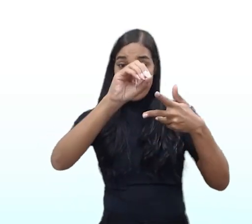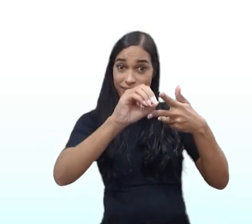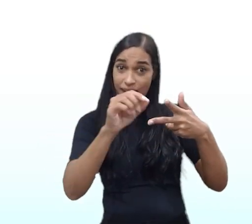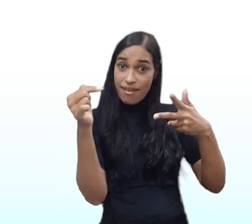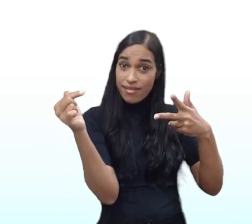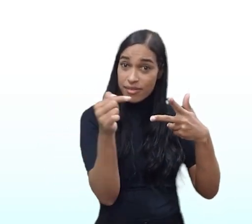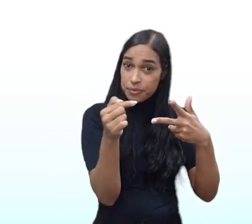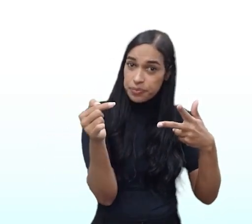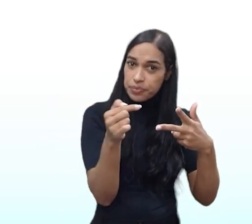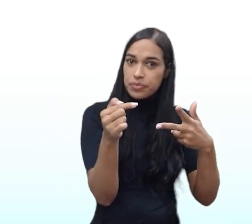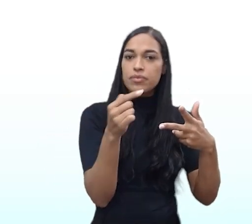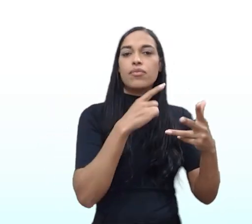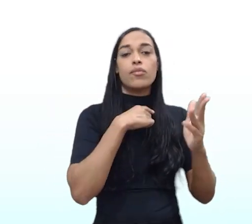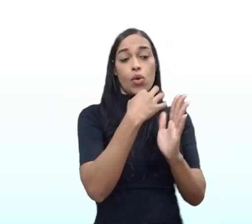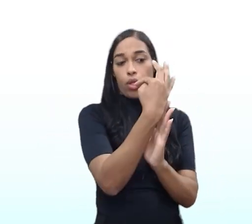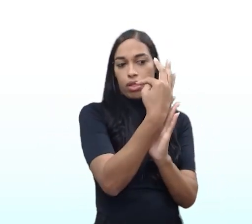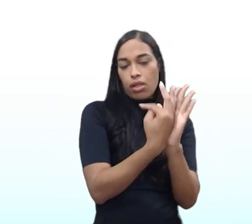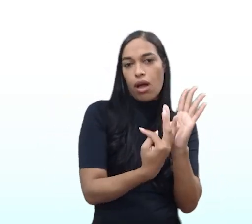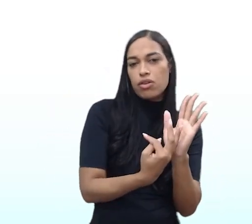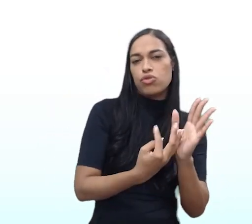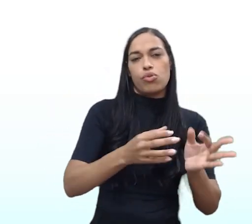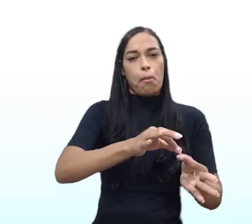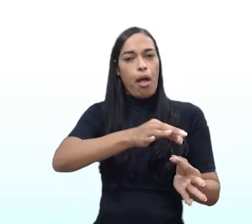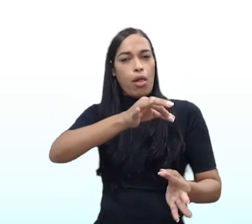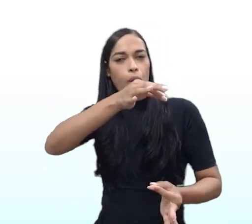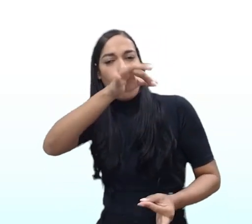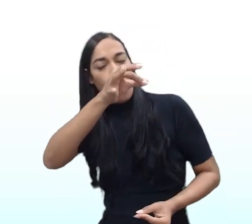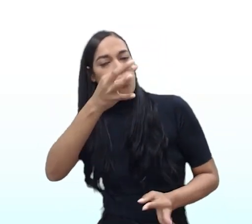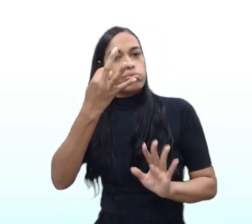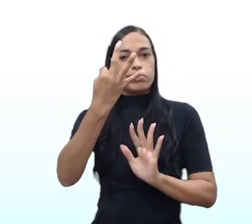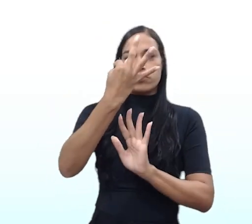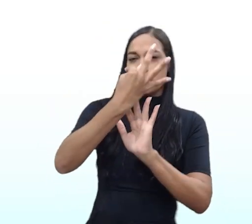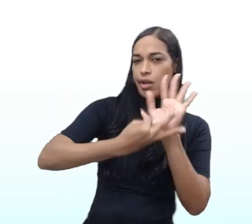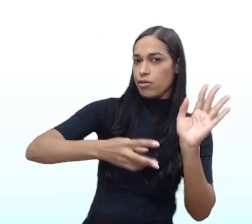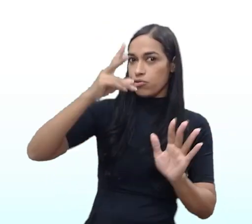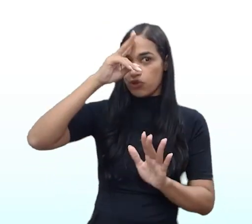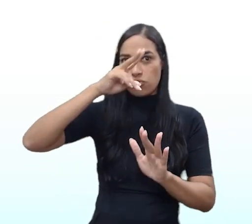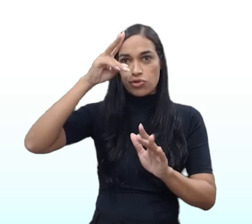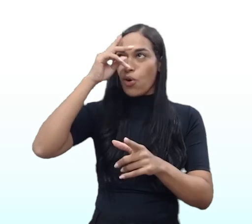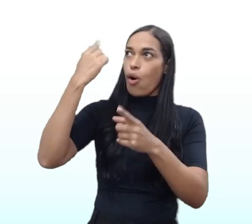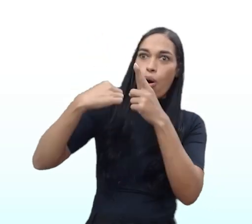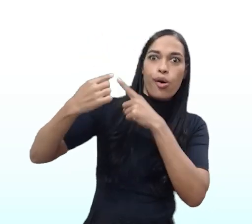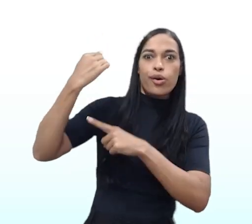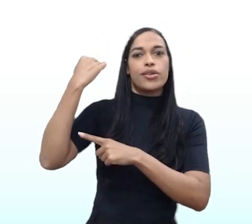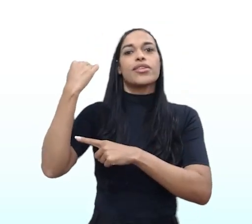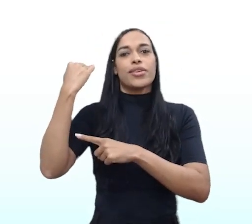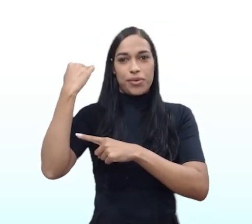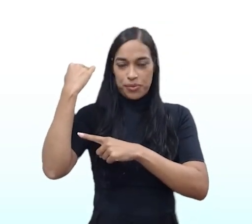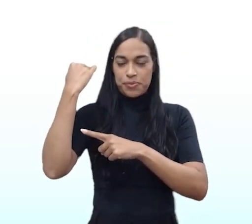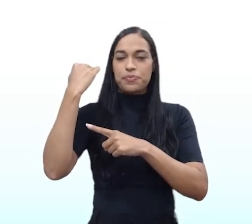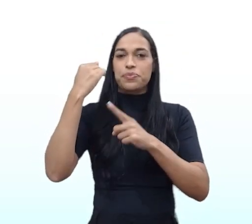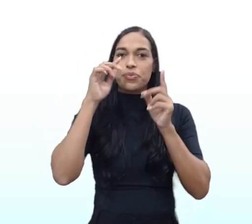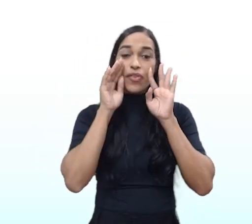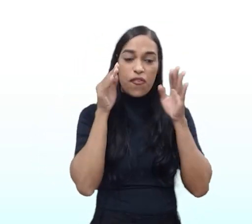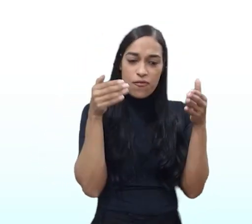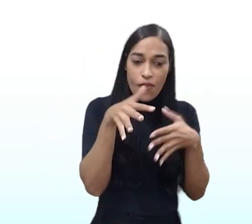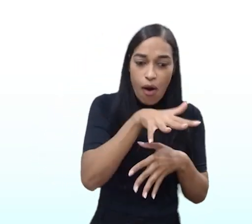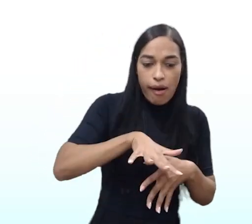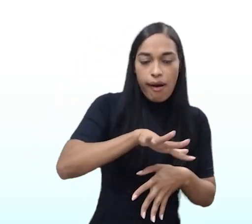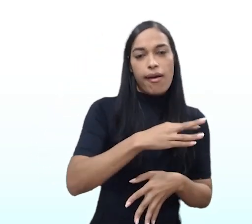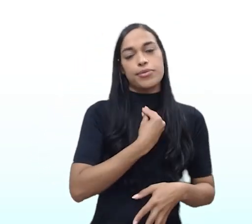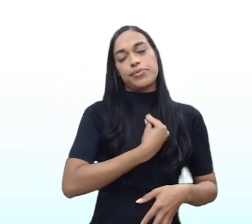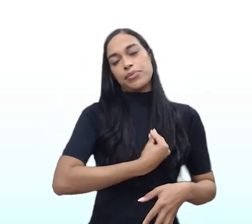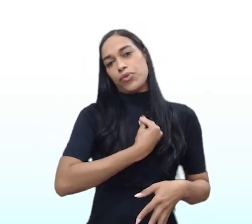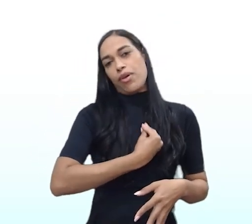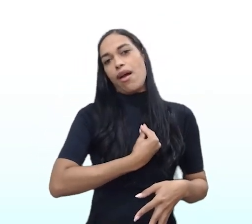uma abordagem, né, no texto mais longo, um texto mais histórico, mais aplicado ao mundo